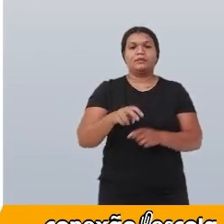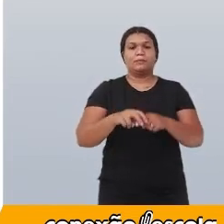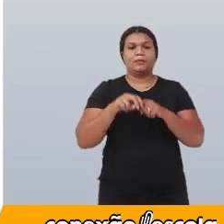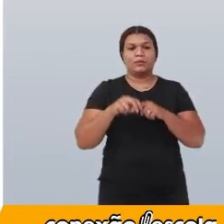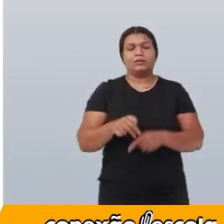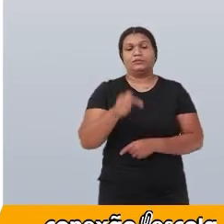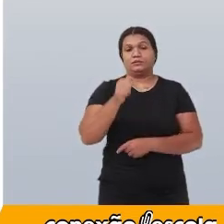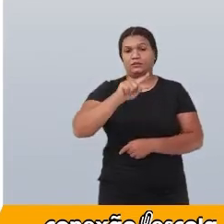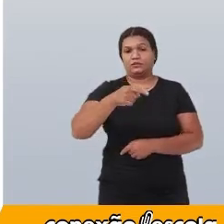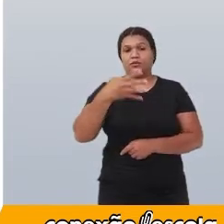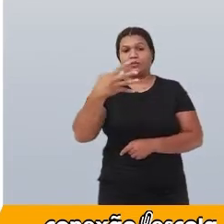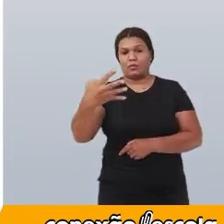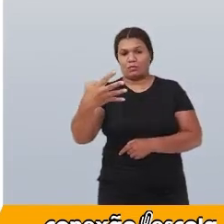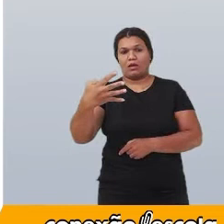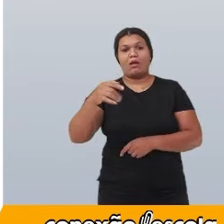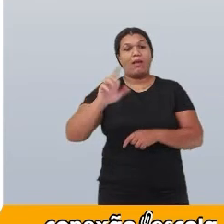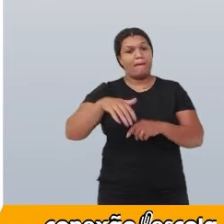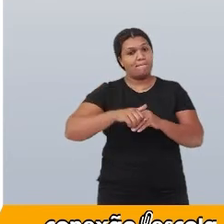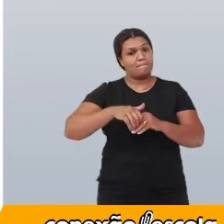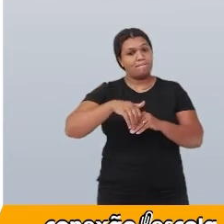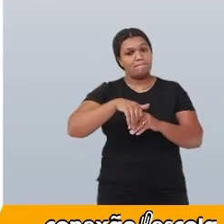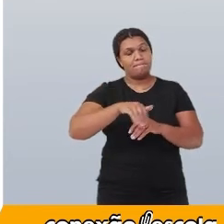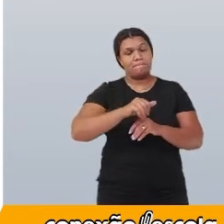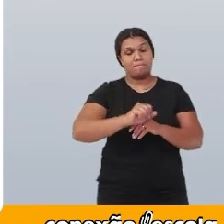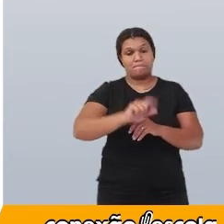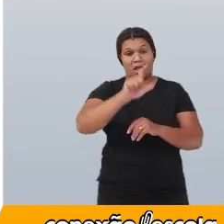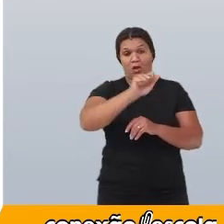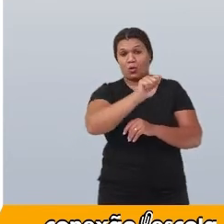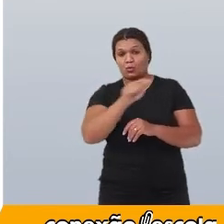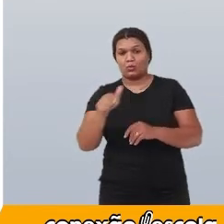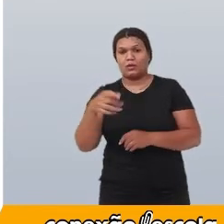que 7,4 é maior que